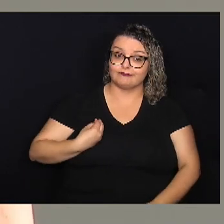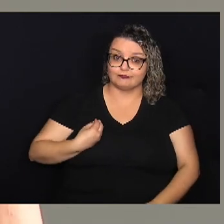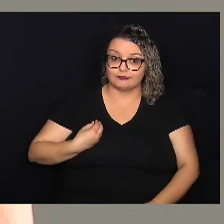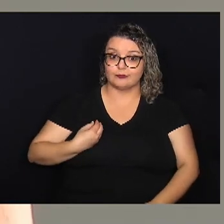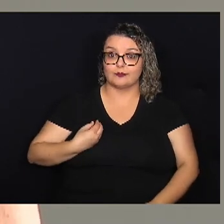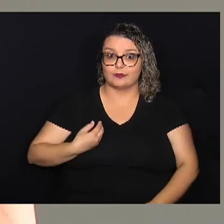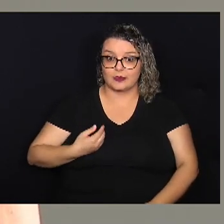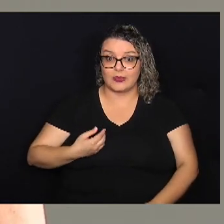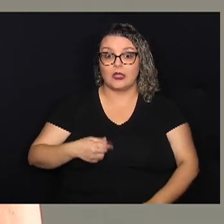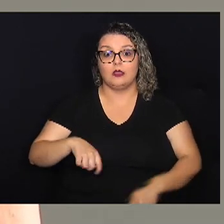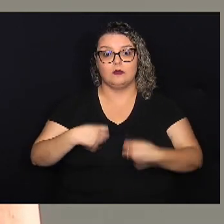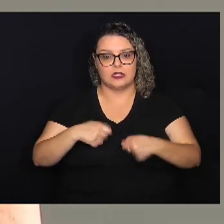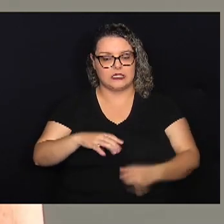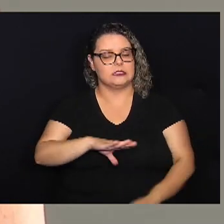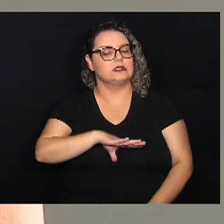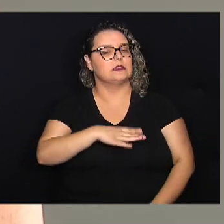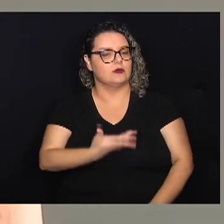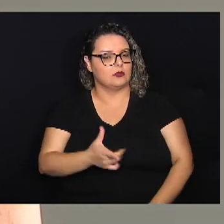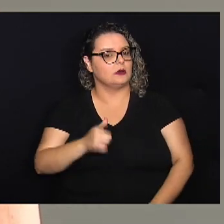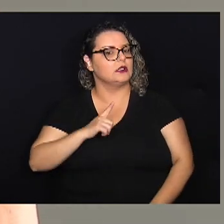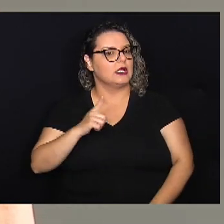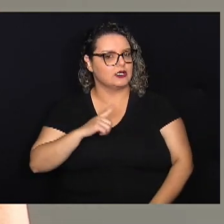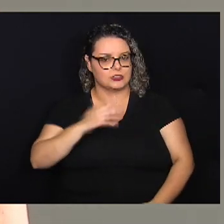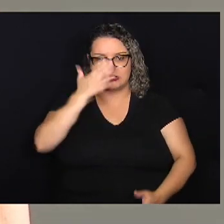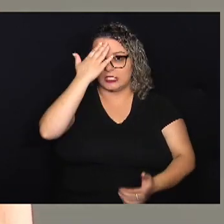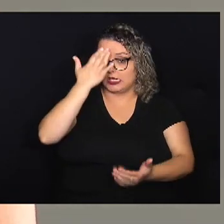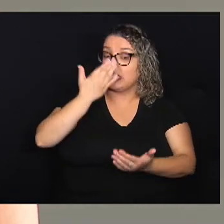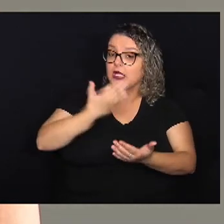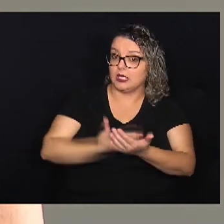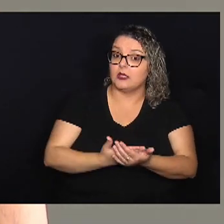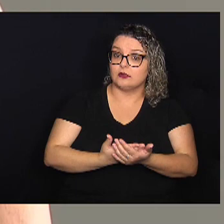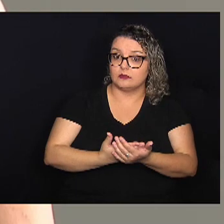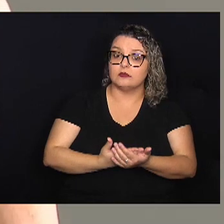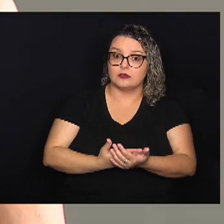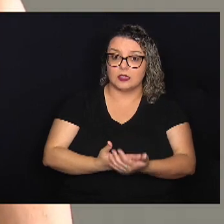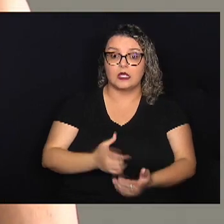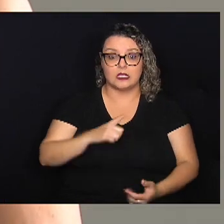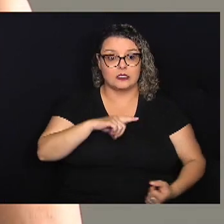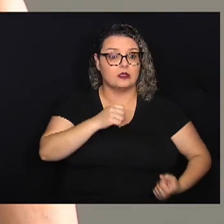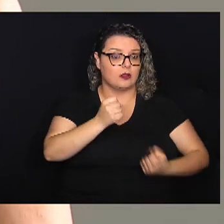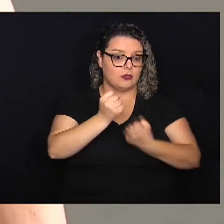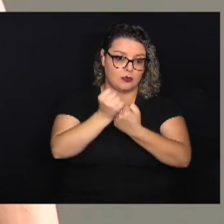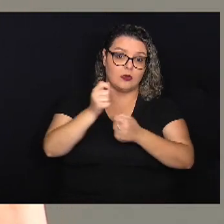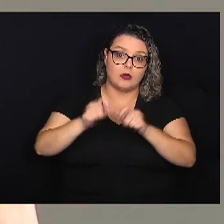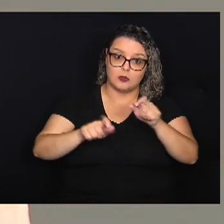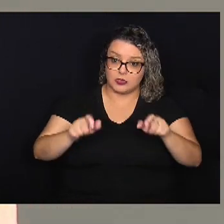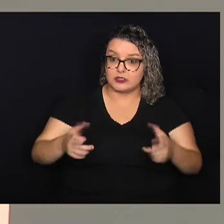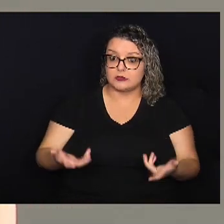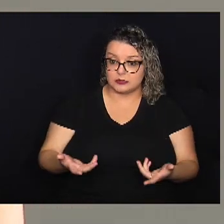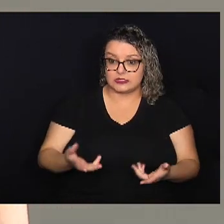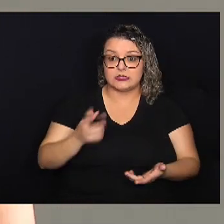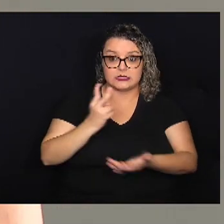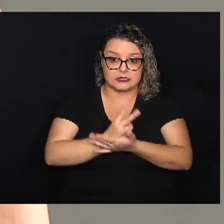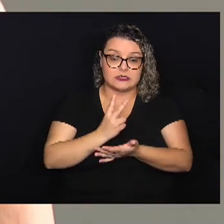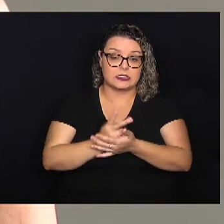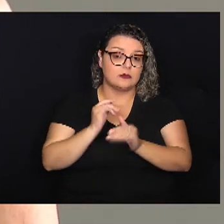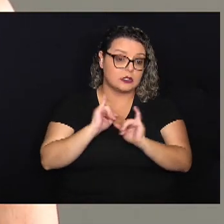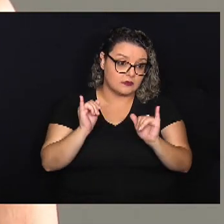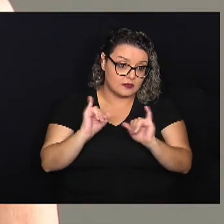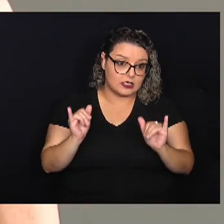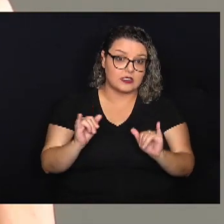ter muita coragem mesmo e acreditar. E contar mesmo com o apoio das pessoas. Sempre falar